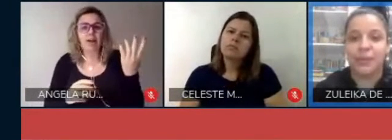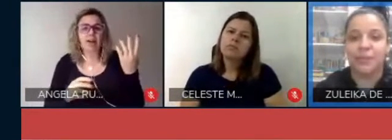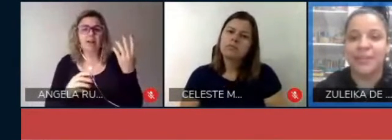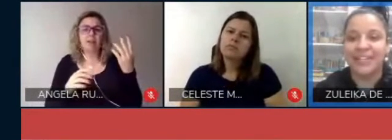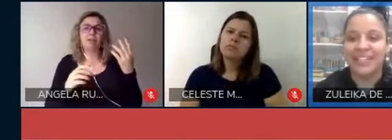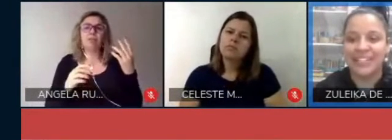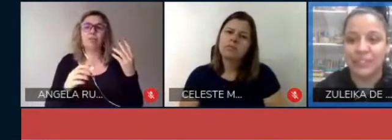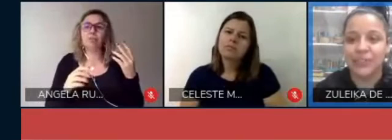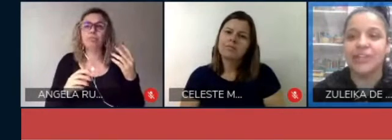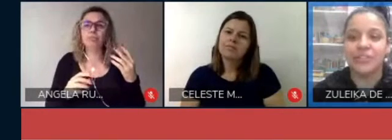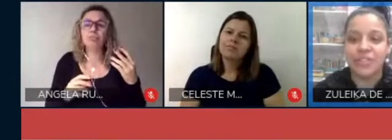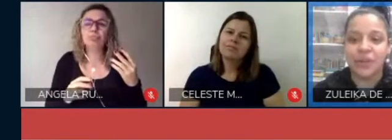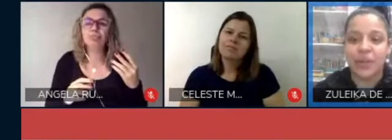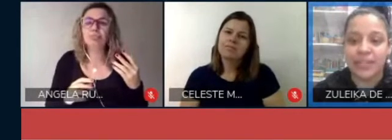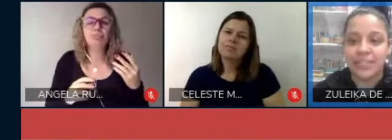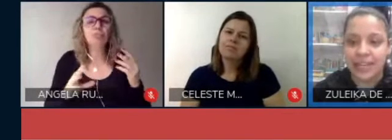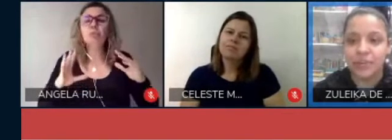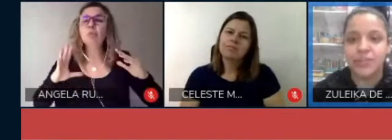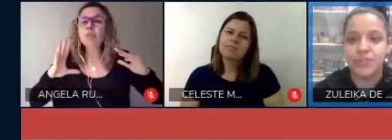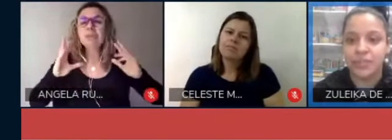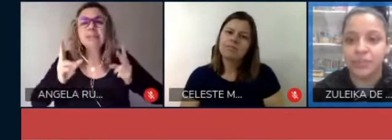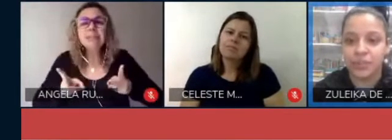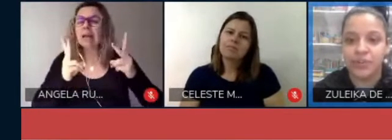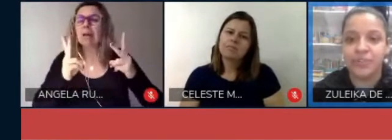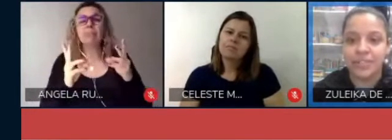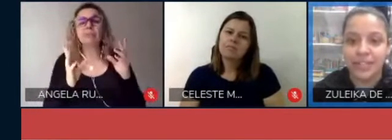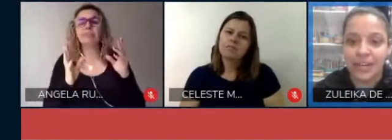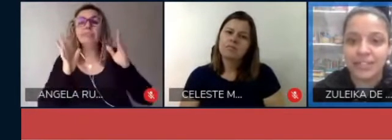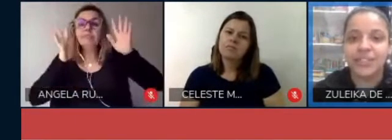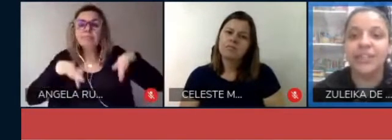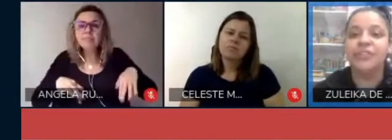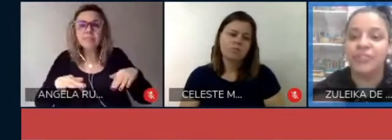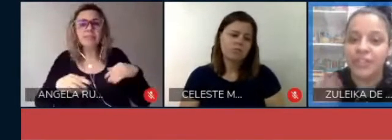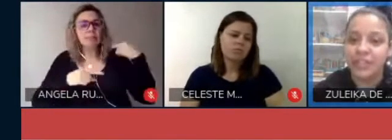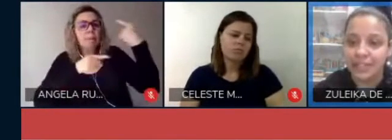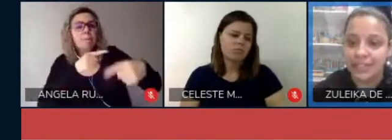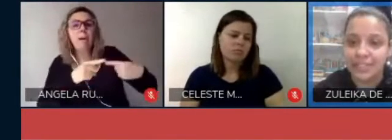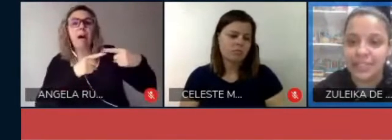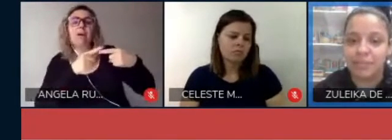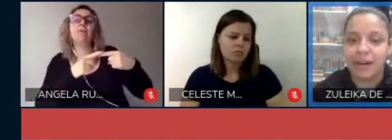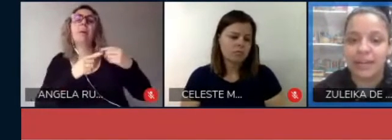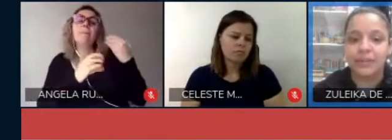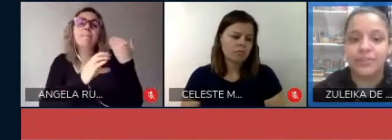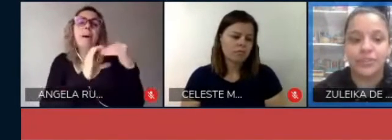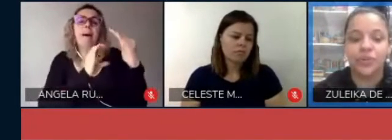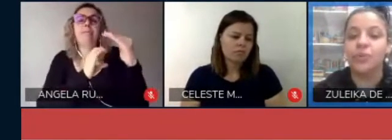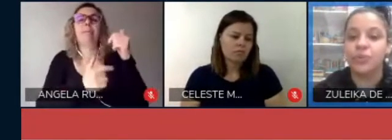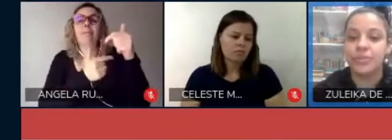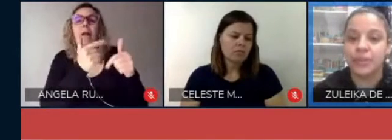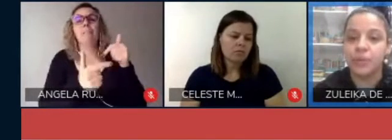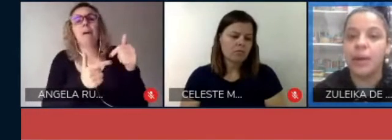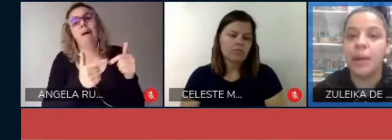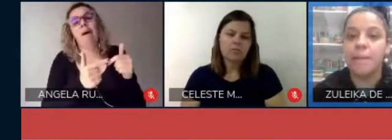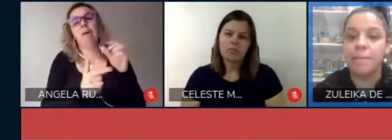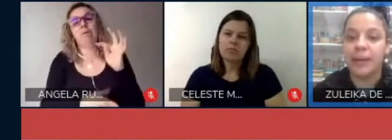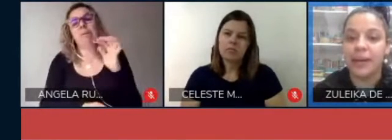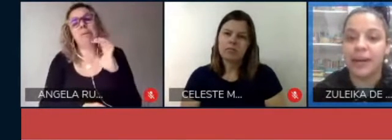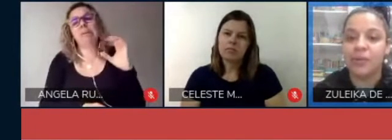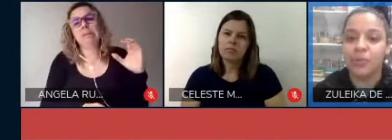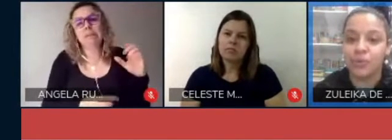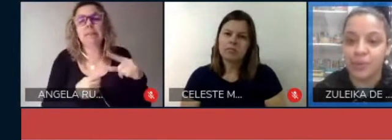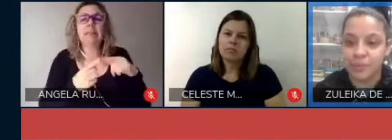universidade, perdão, toda vez que alguém encerra o seu ciclo na universidade, envia esse trabalho de